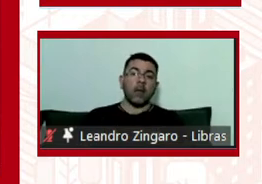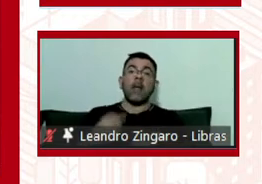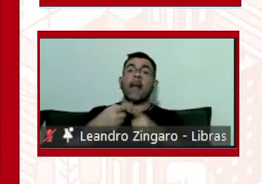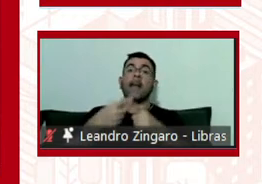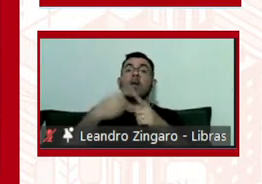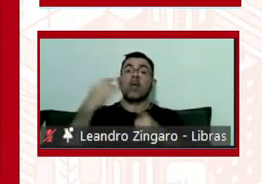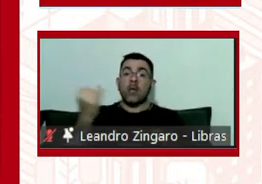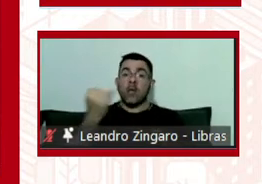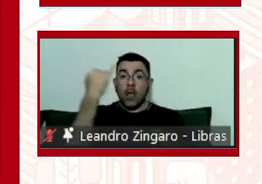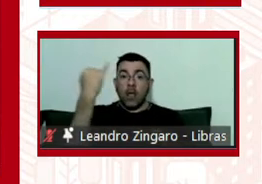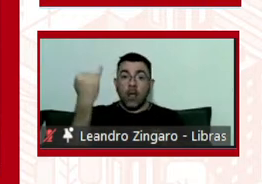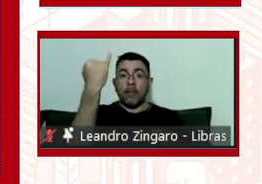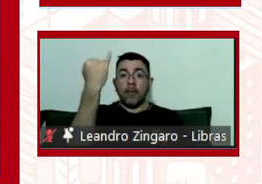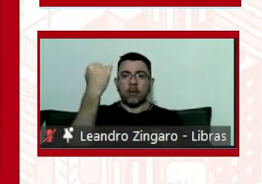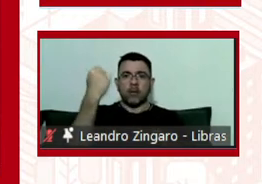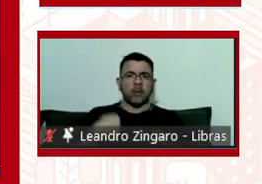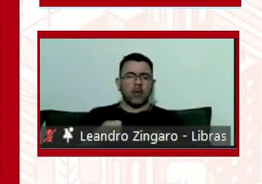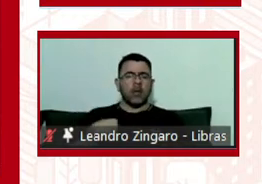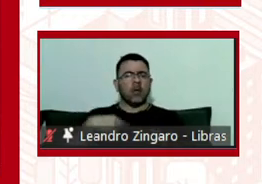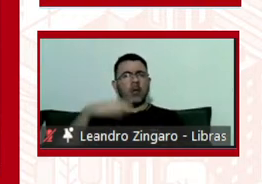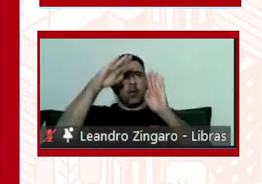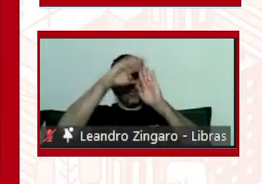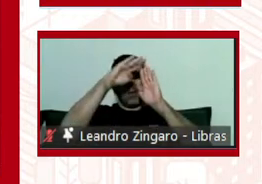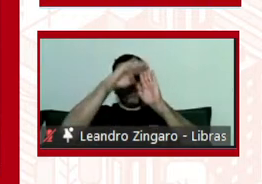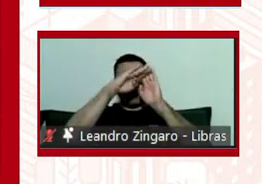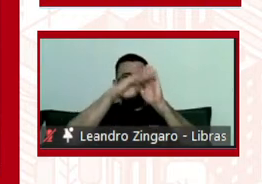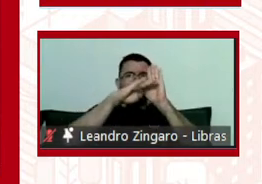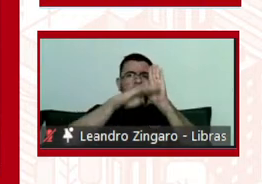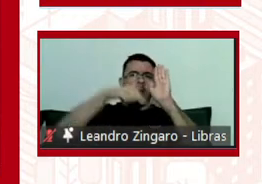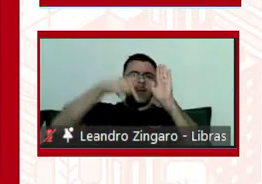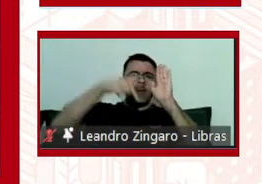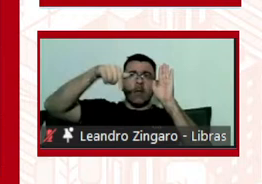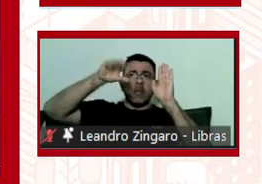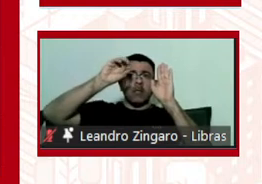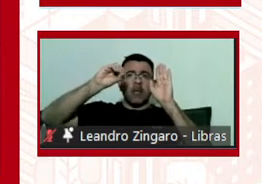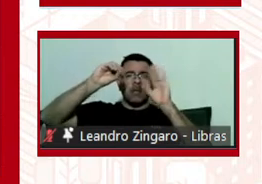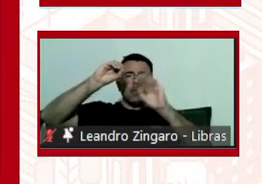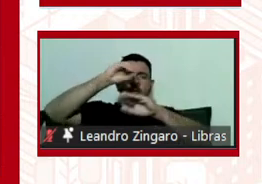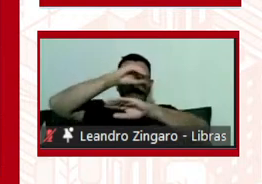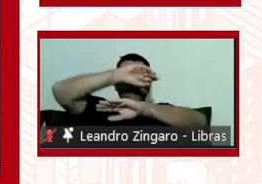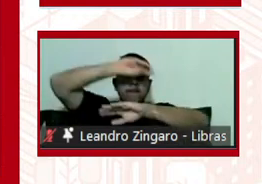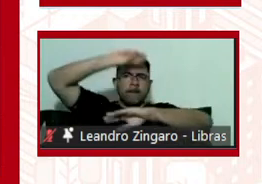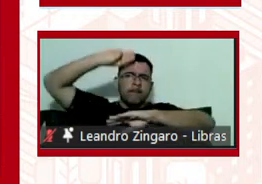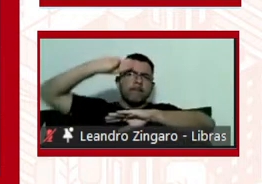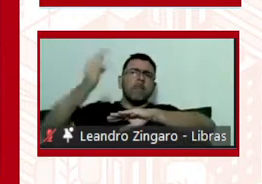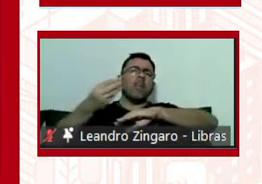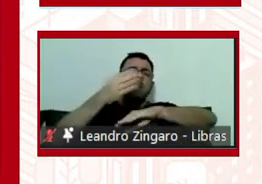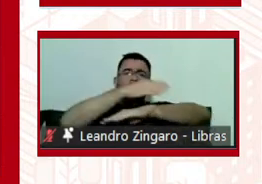quando eu vou definir o plano de investimento esse ano entorno de 70 milhões de recapeamento asfáltico na cidade